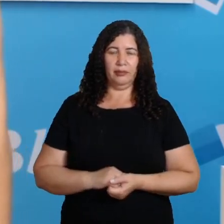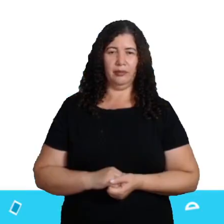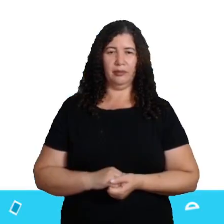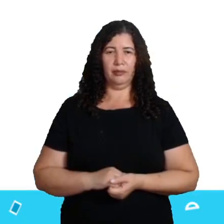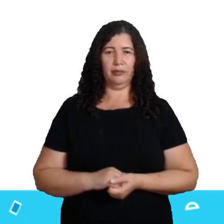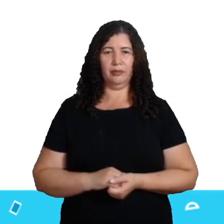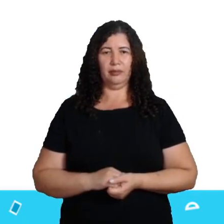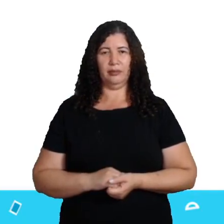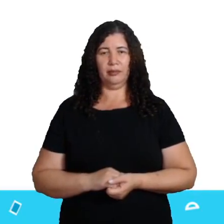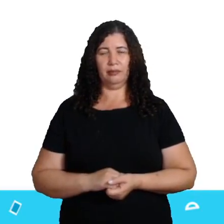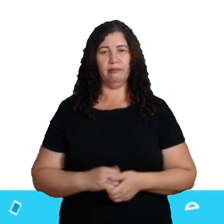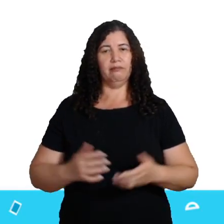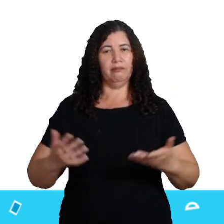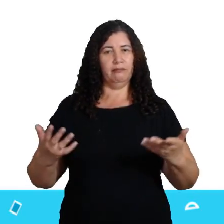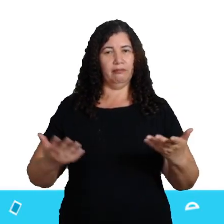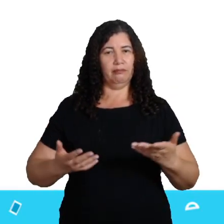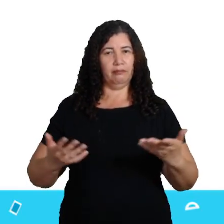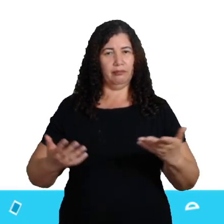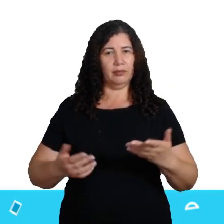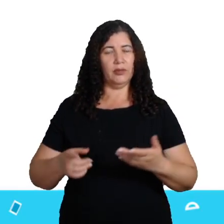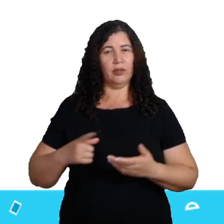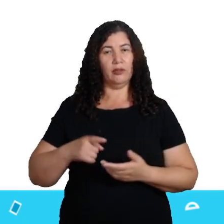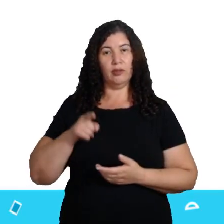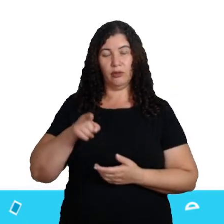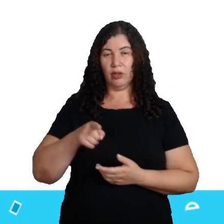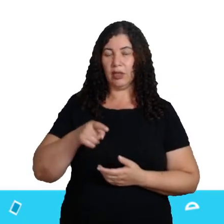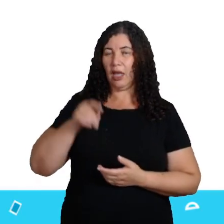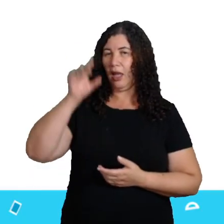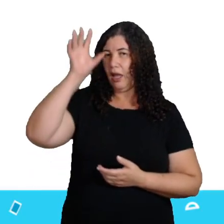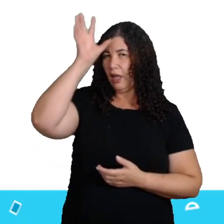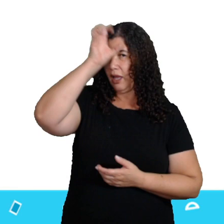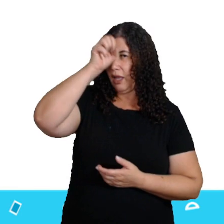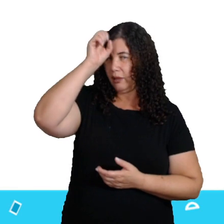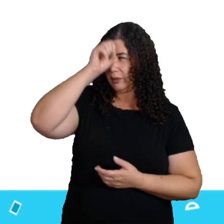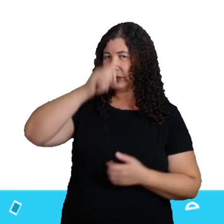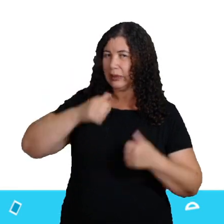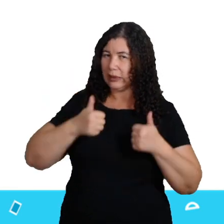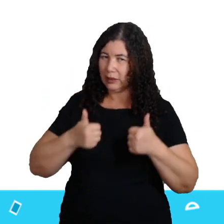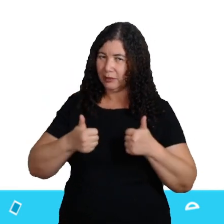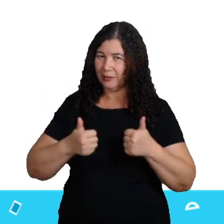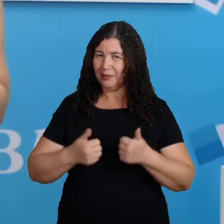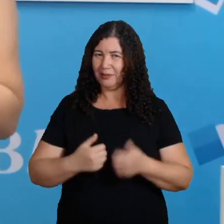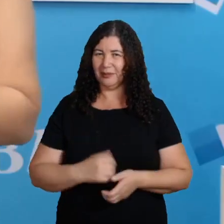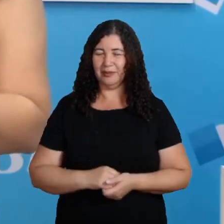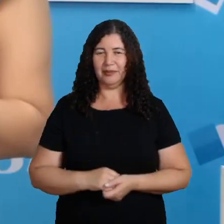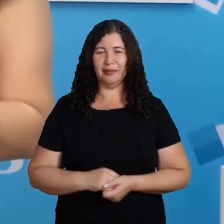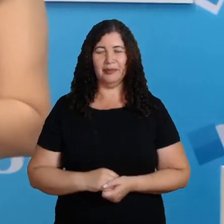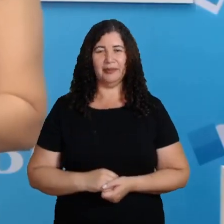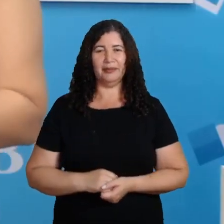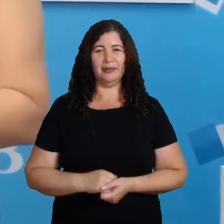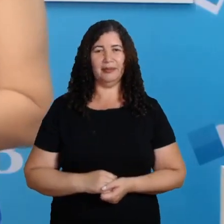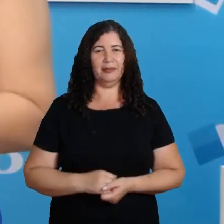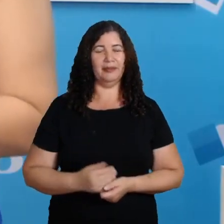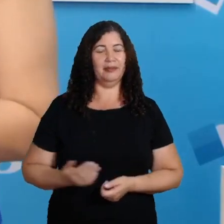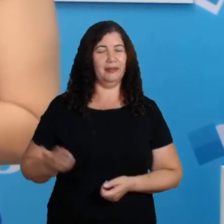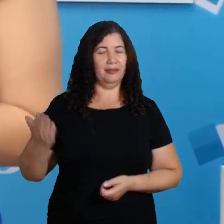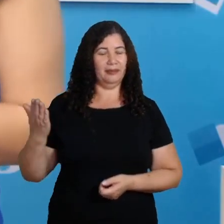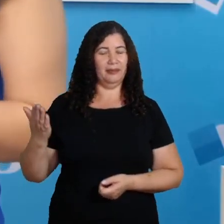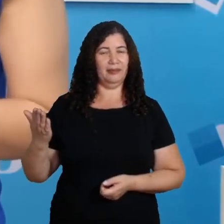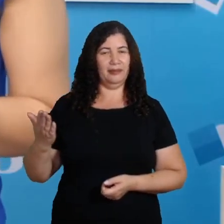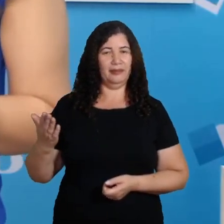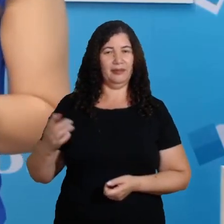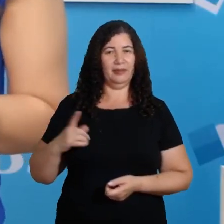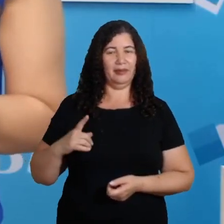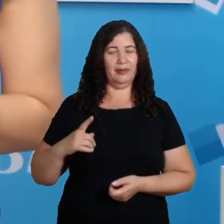retomada. Agora, vamos testar um pouquinho dos conhecimentos de vocês? Aqui eu tenho